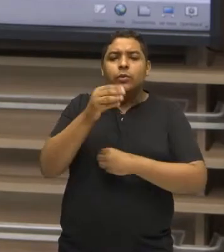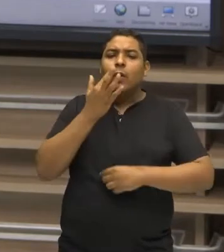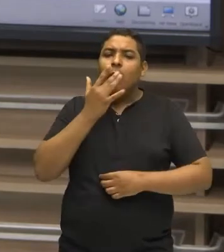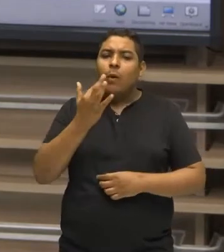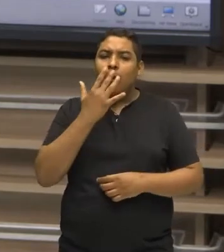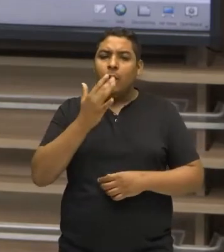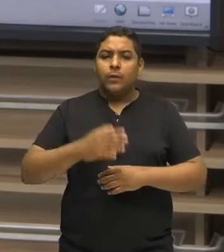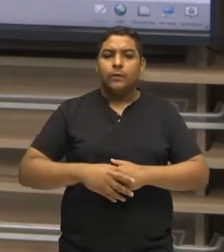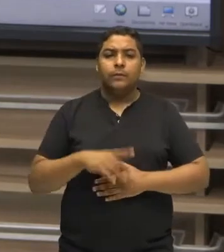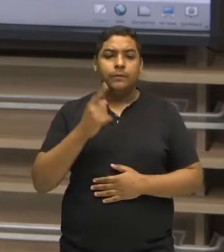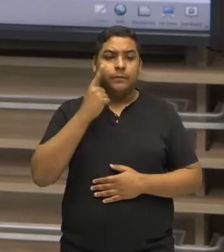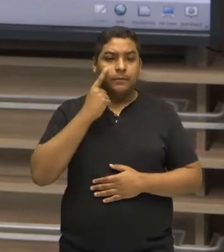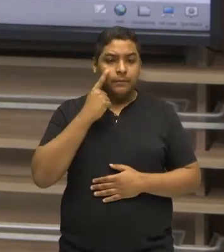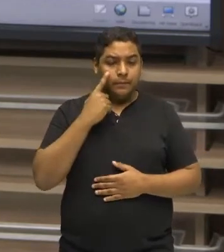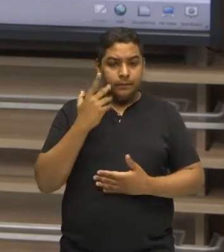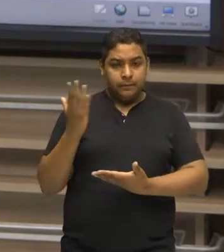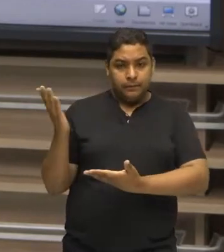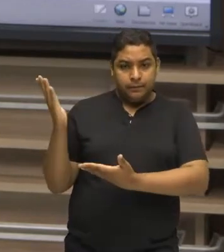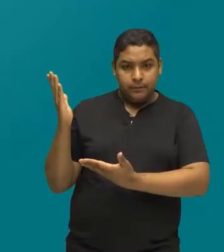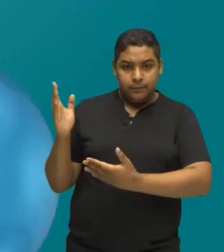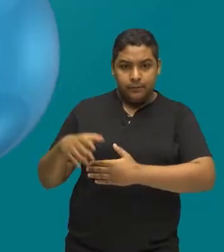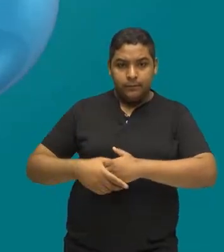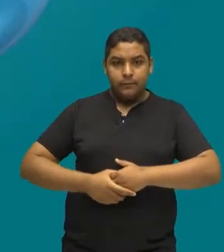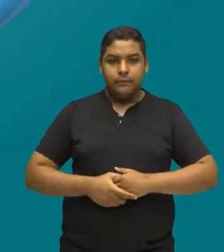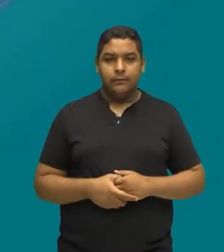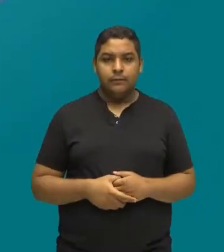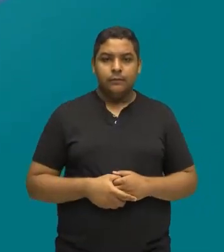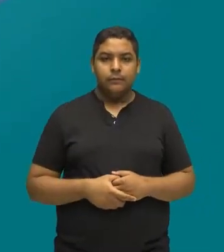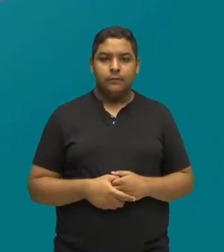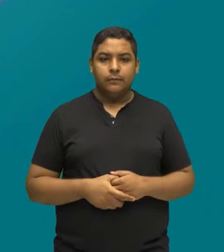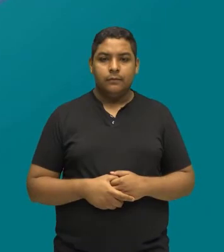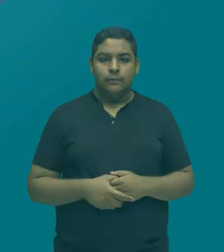ver como surgem as cores secundárias.